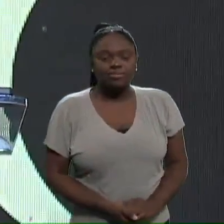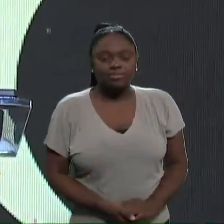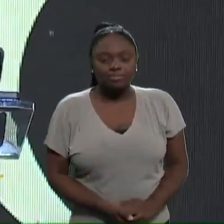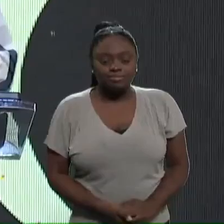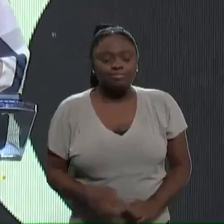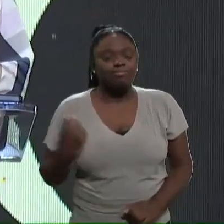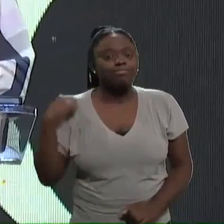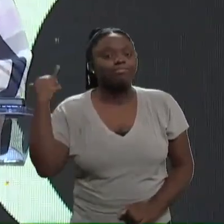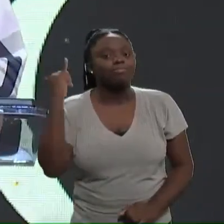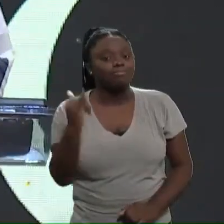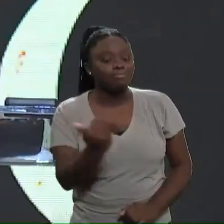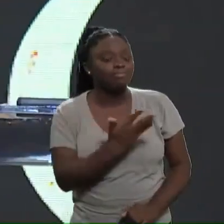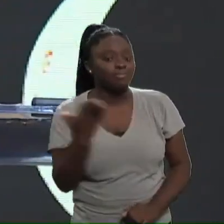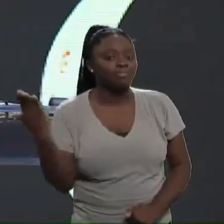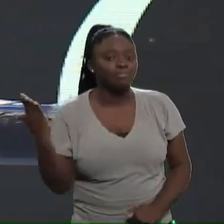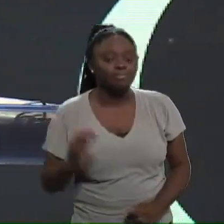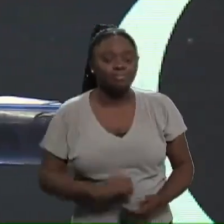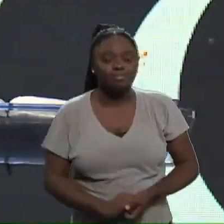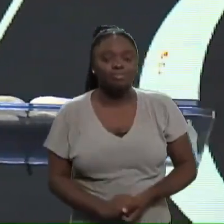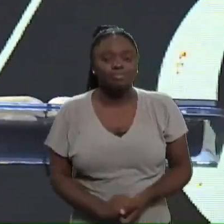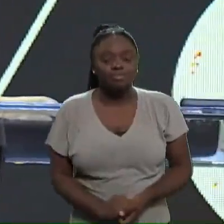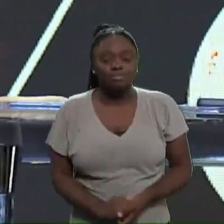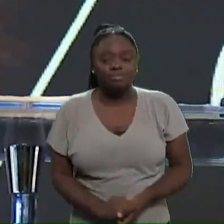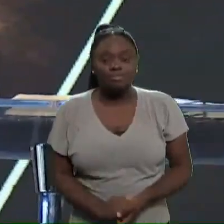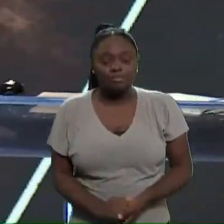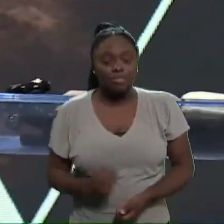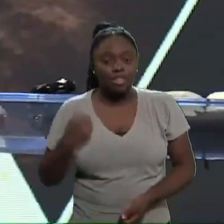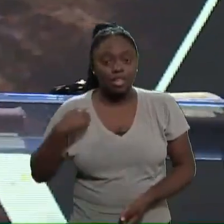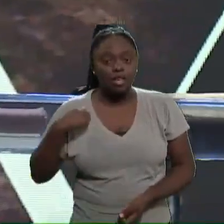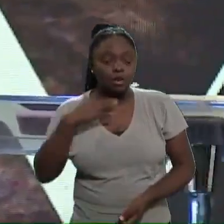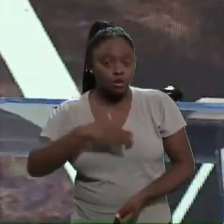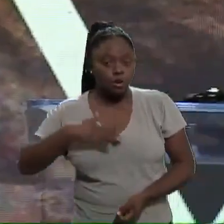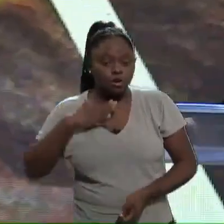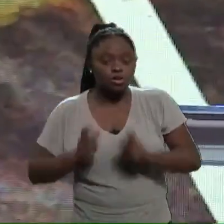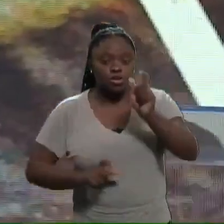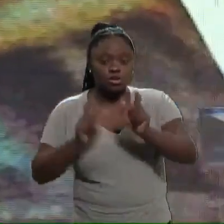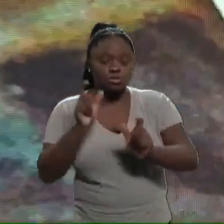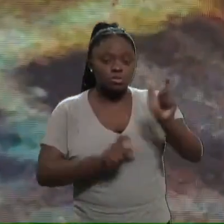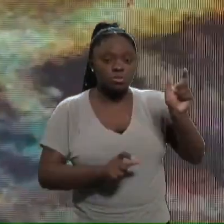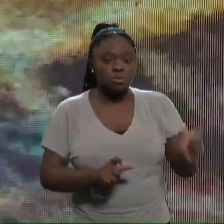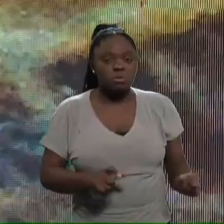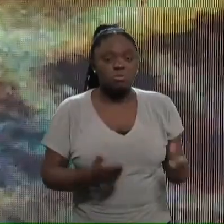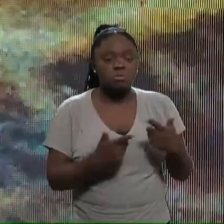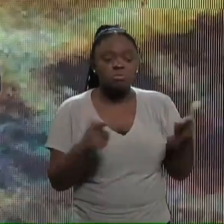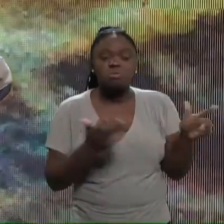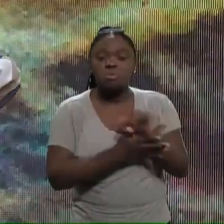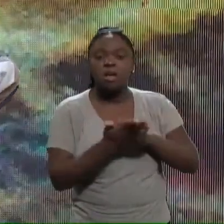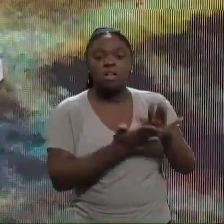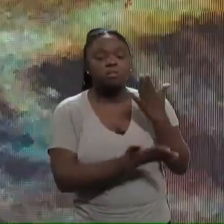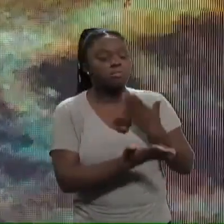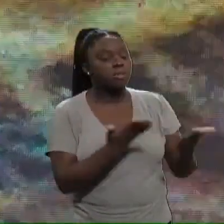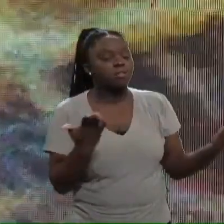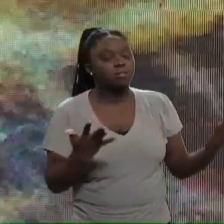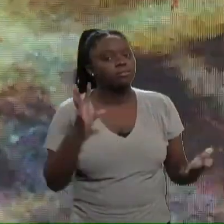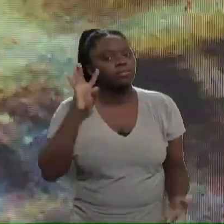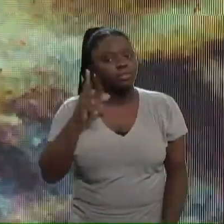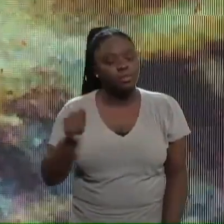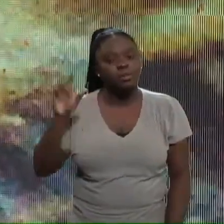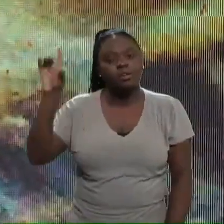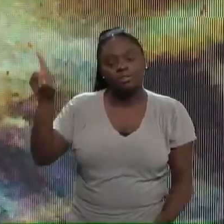Gente, eu vou falar um negócio para vocês. Eu gosto de gente que não tem nada a perder. E eu acho que Deus também